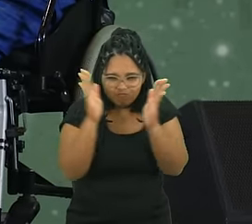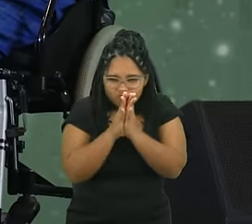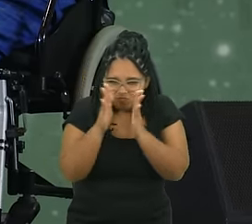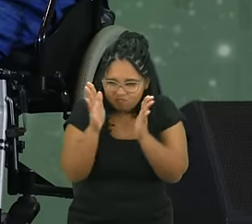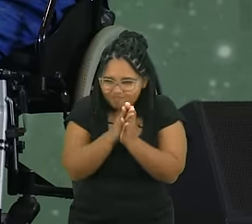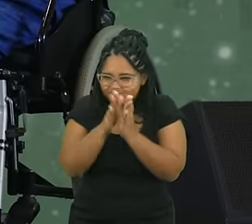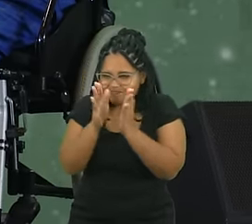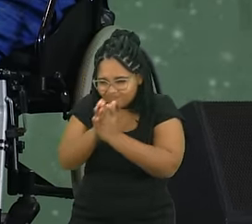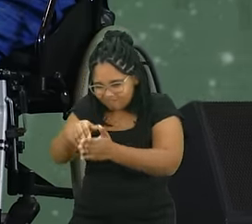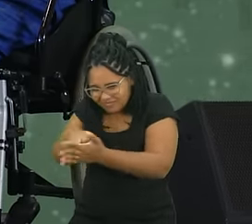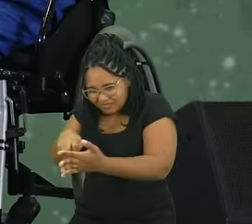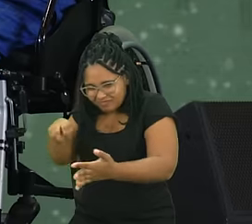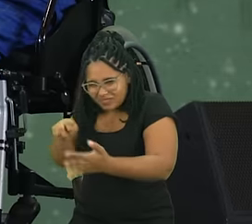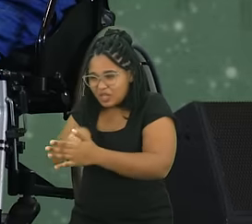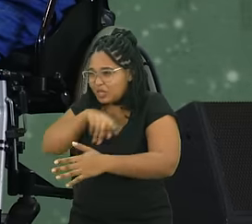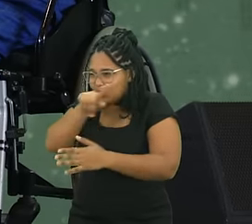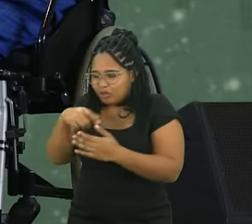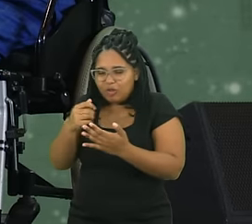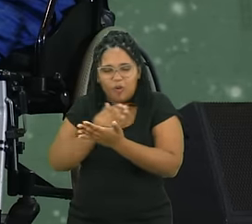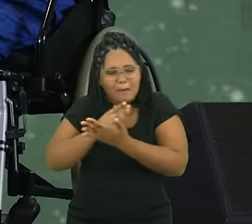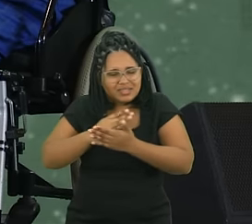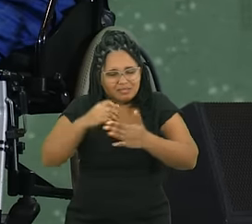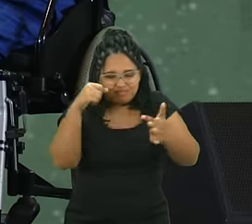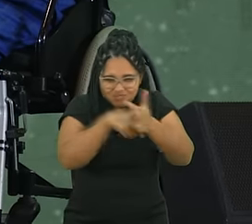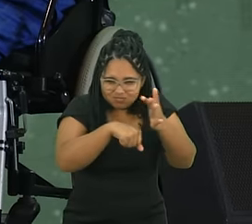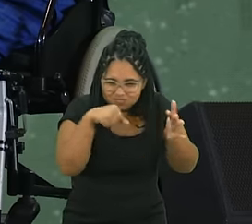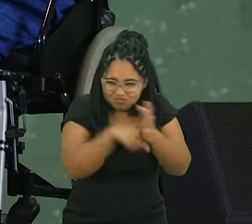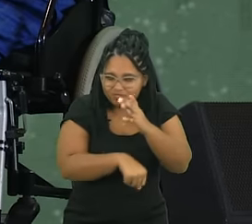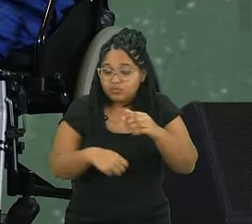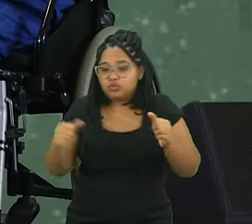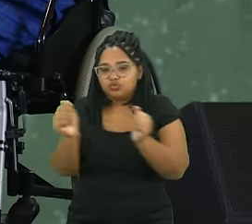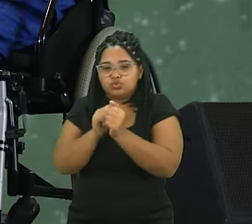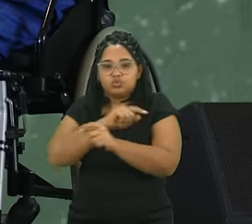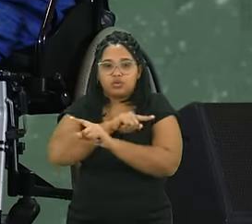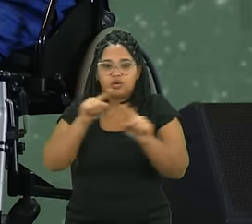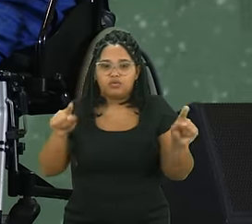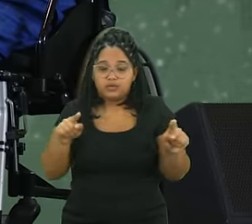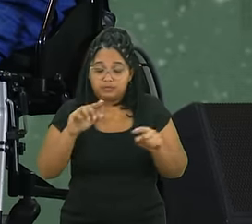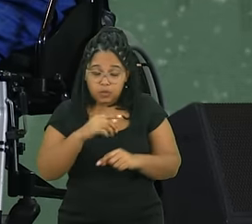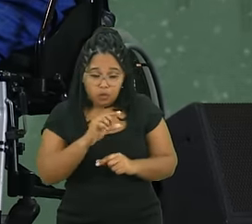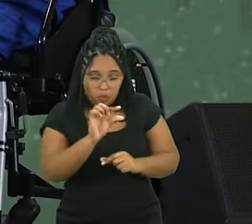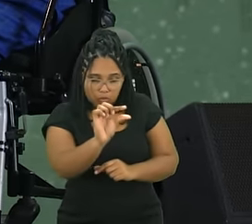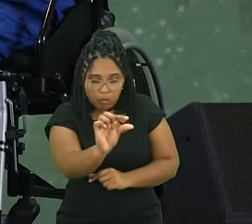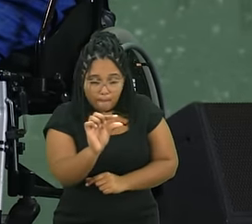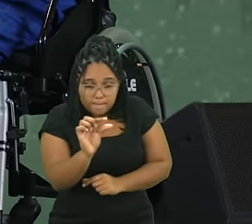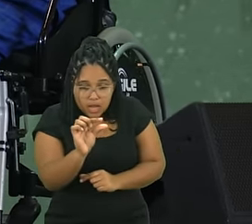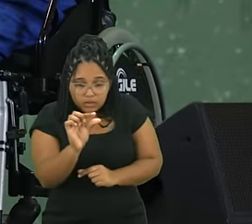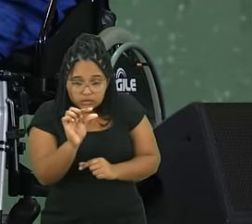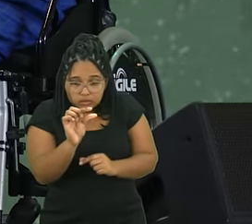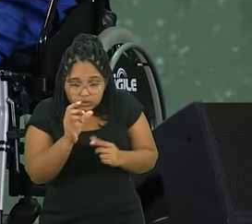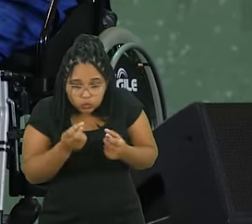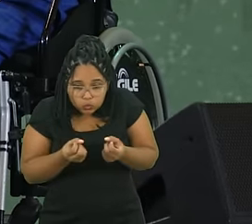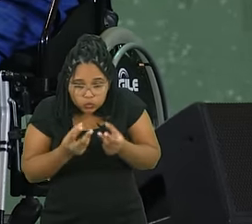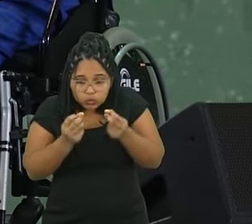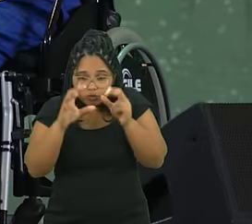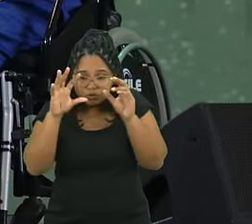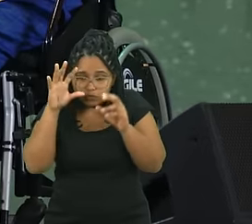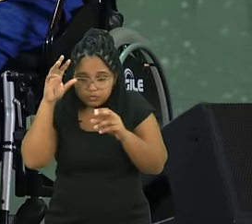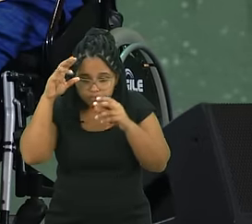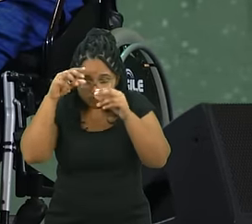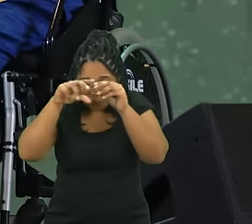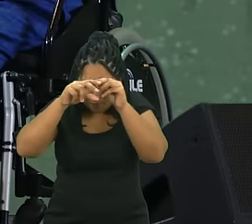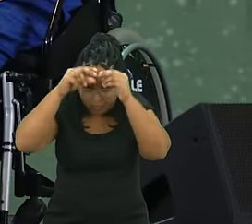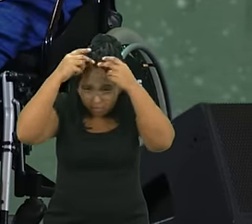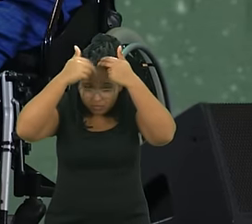batalha, juntamente com vocês. Então parte do tumor foi removido. Onde não poderia mais remover, eles disseram: